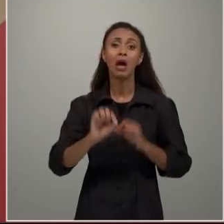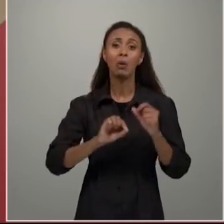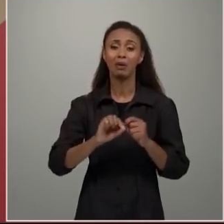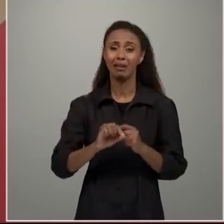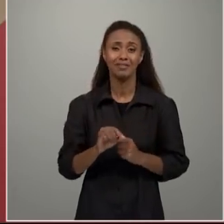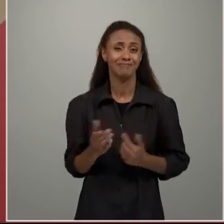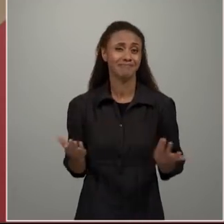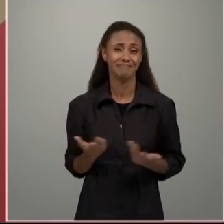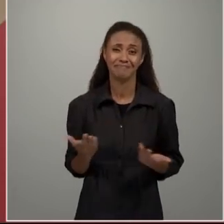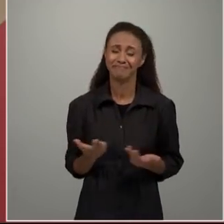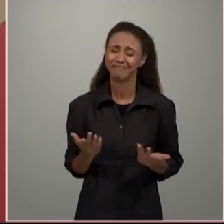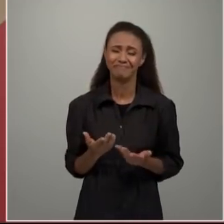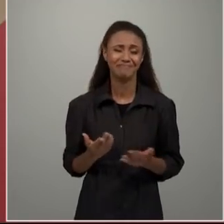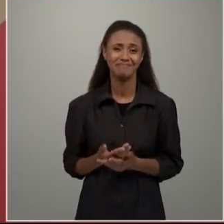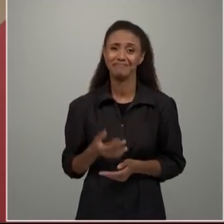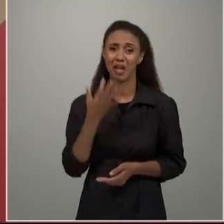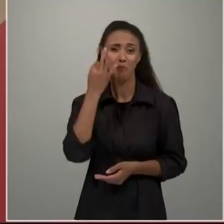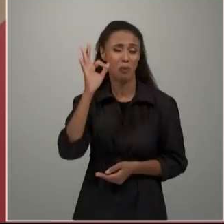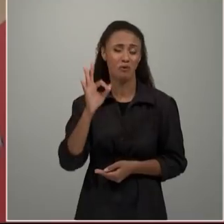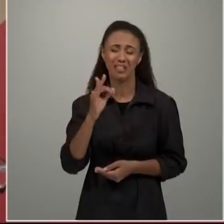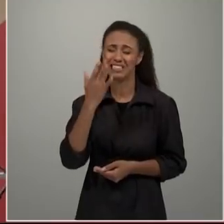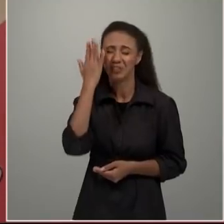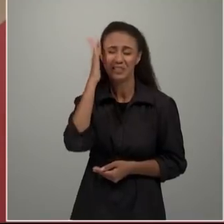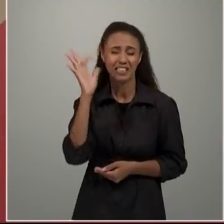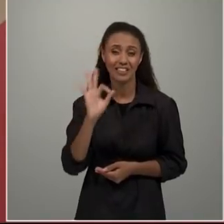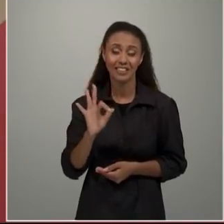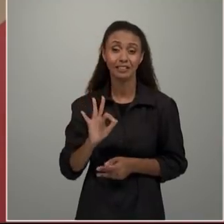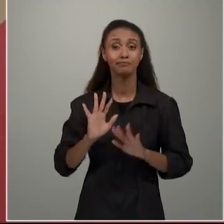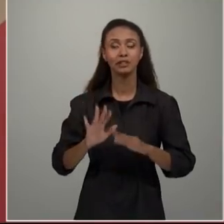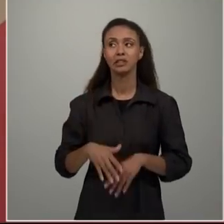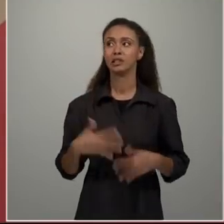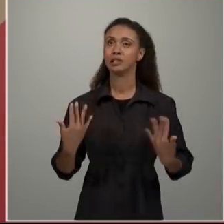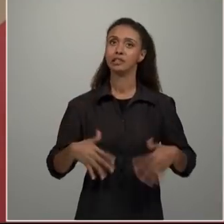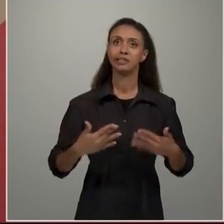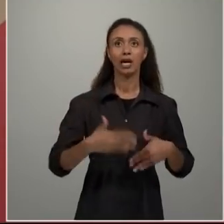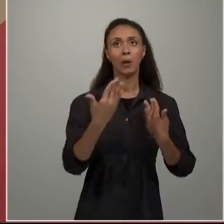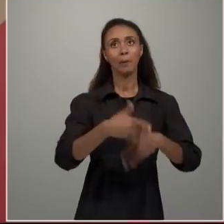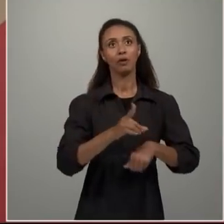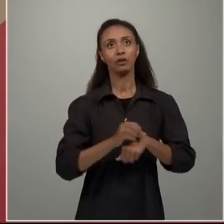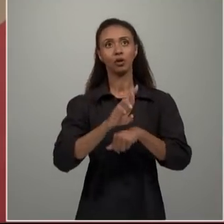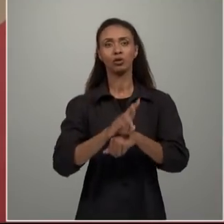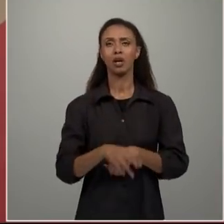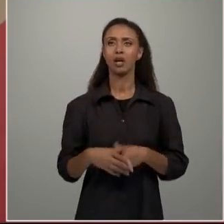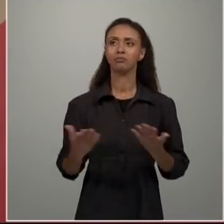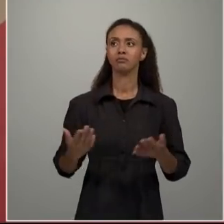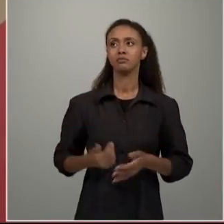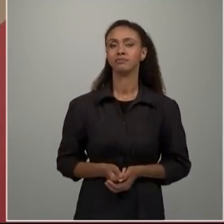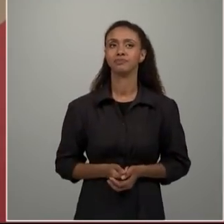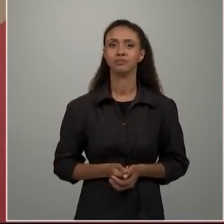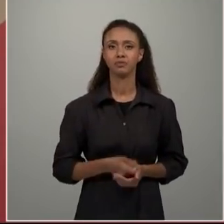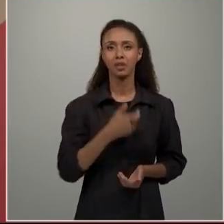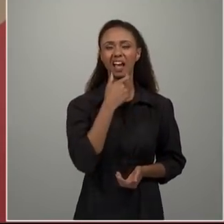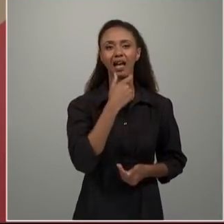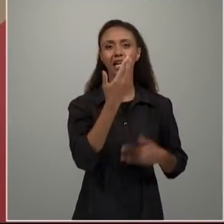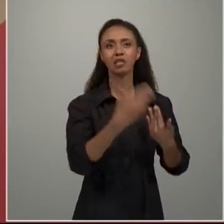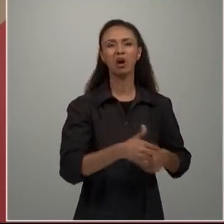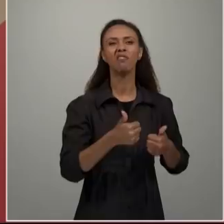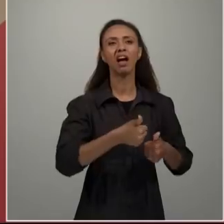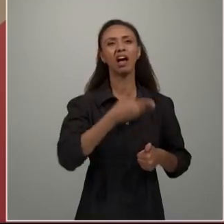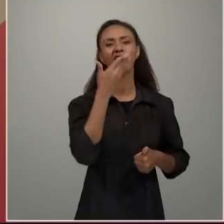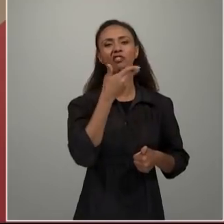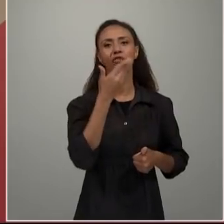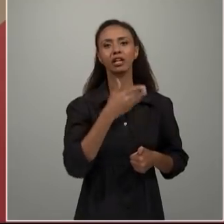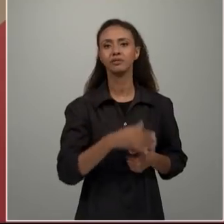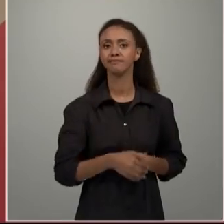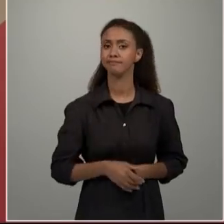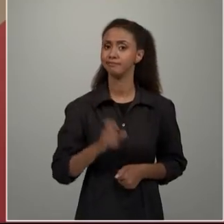francês fluente acaba aí aí o que aconteceu tem que fazer prova dourado a fácil fazer prova de inglês mentira em inglês